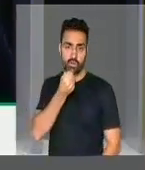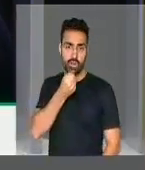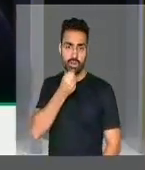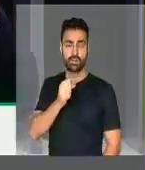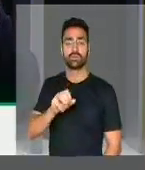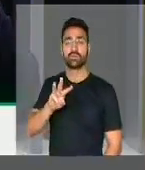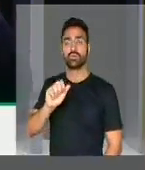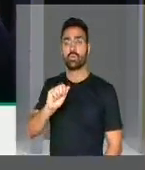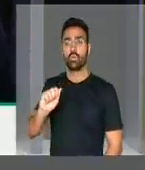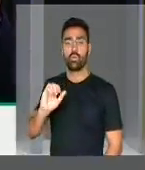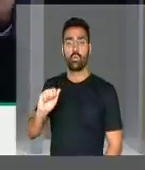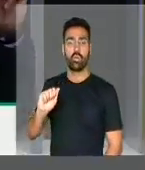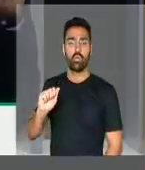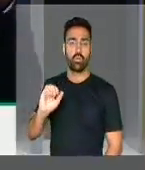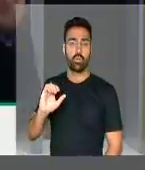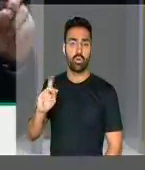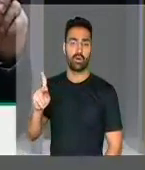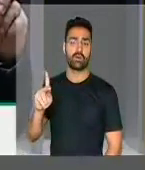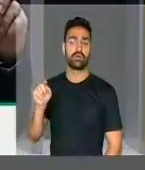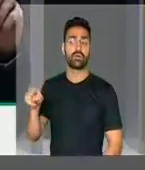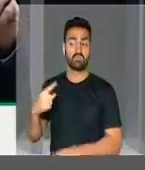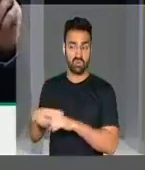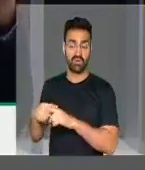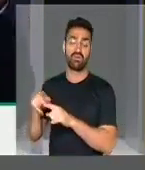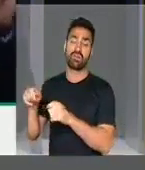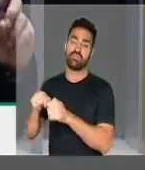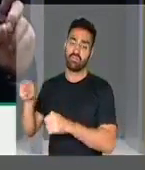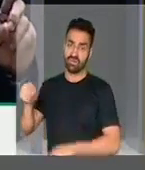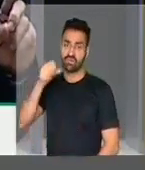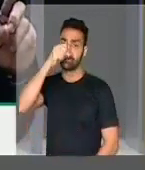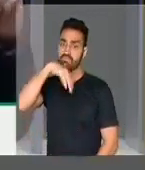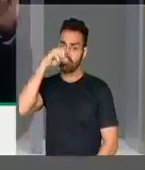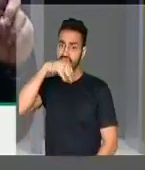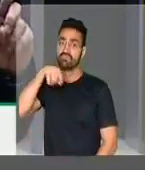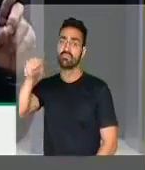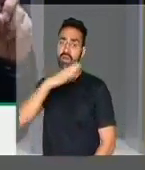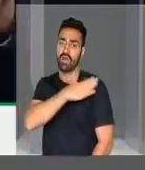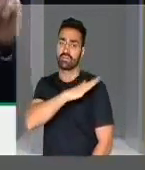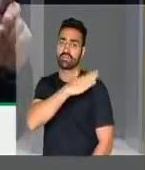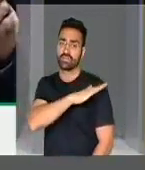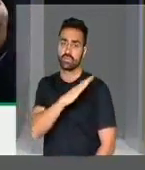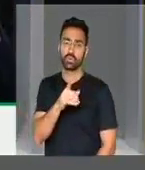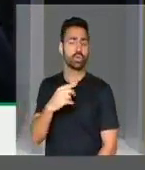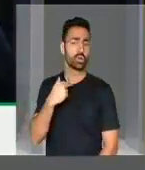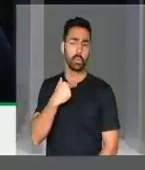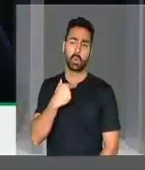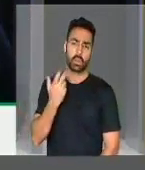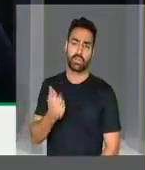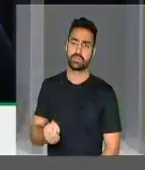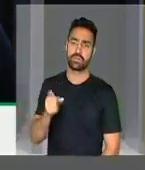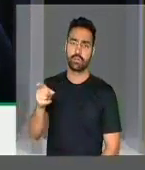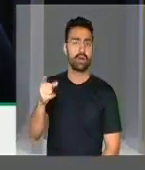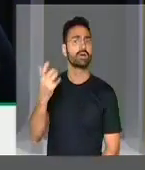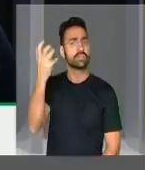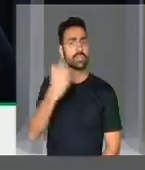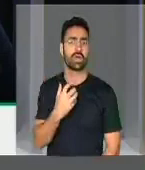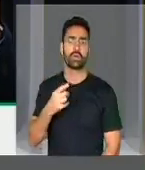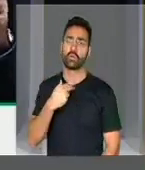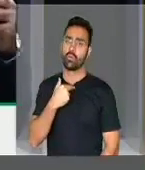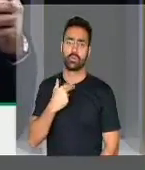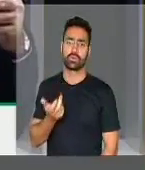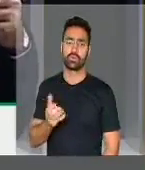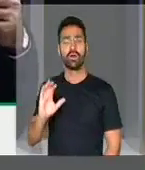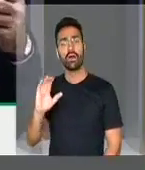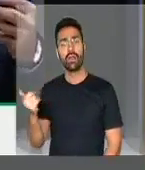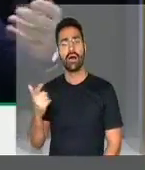a punição por ato de racismo não se pode brincar com coisa séria é claro